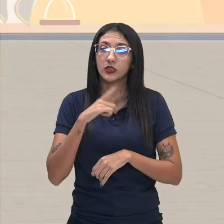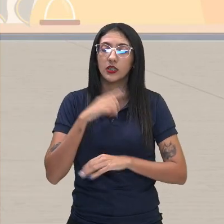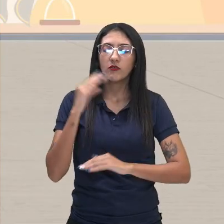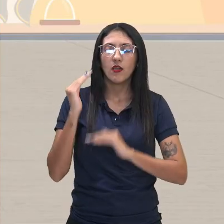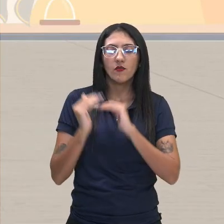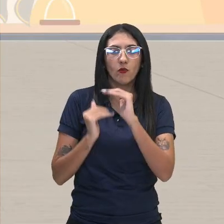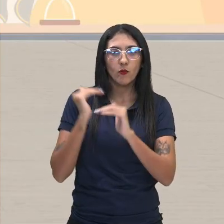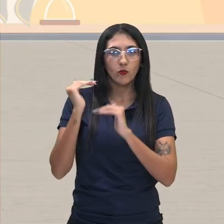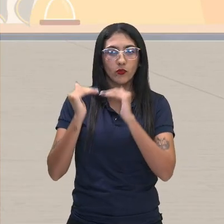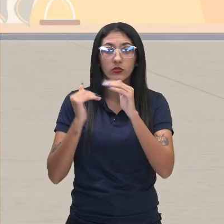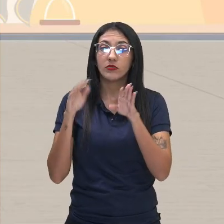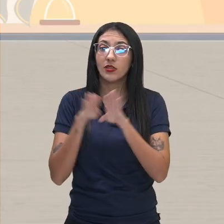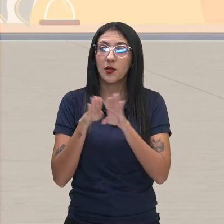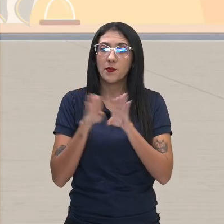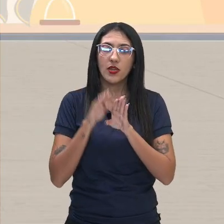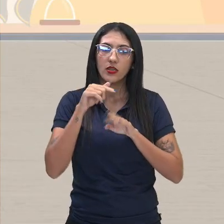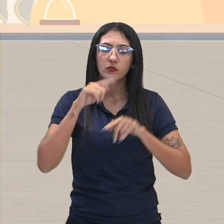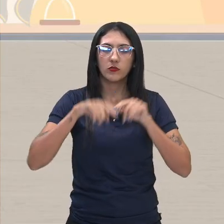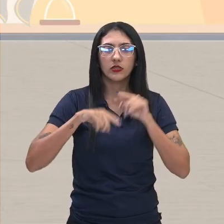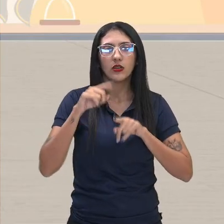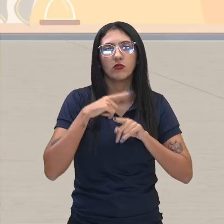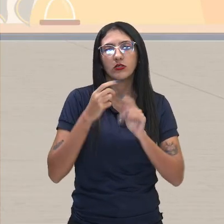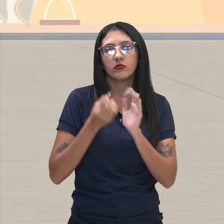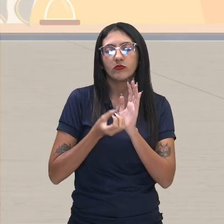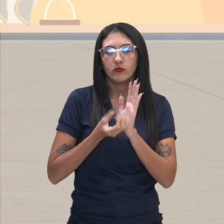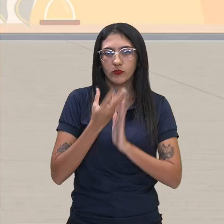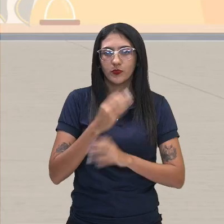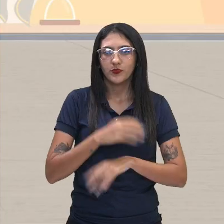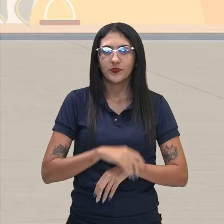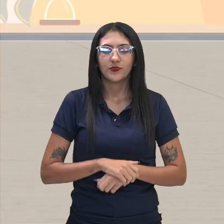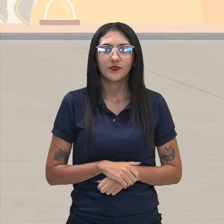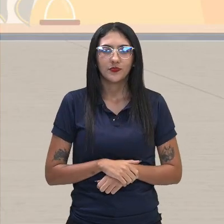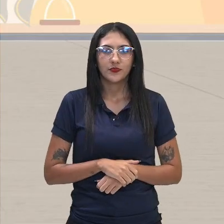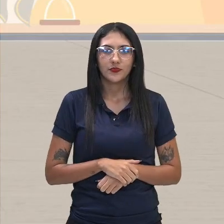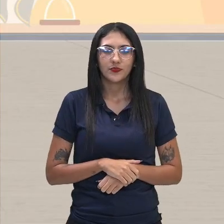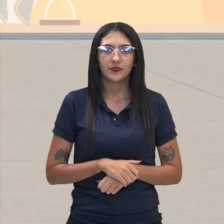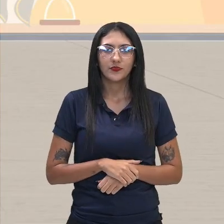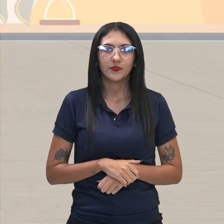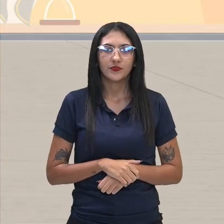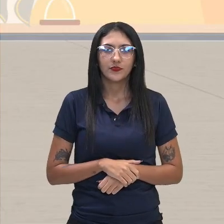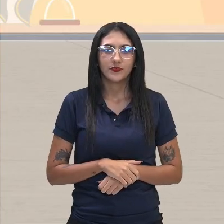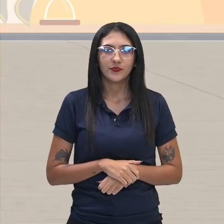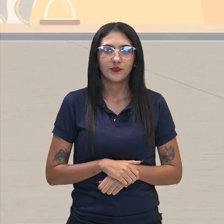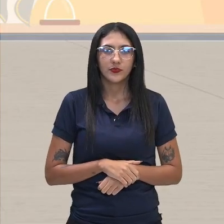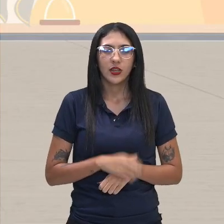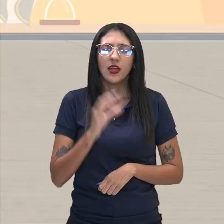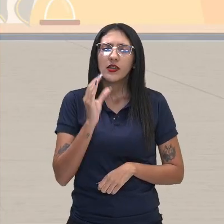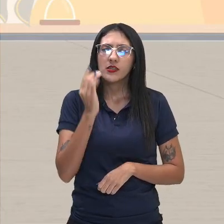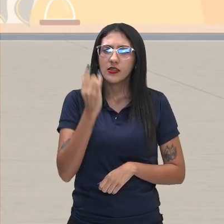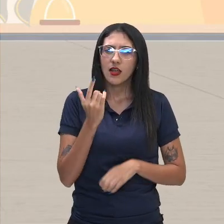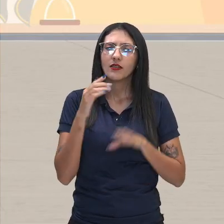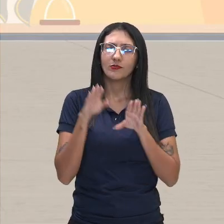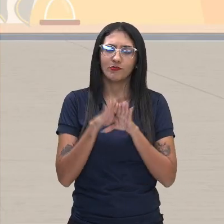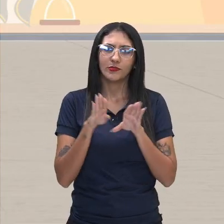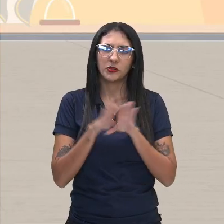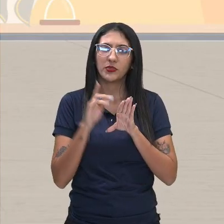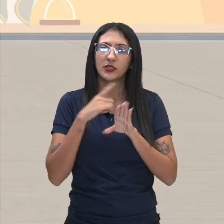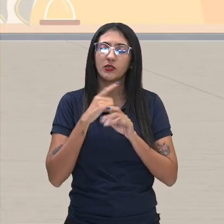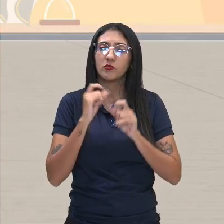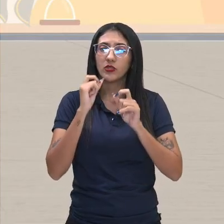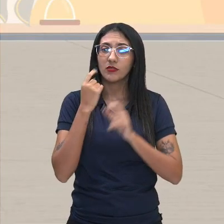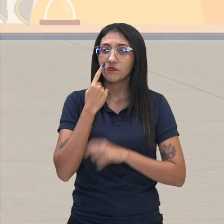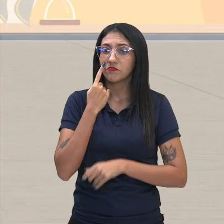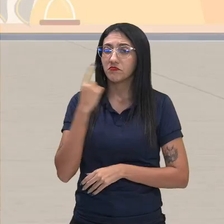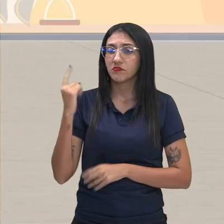foram criados com o passar do tempo. E claro, dentro desse processo você tem também o